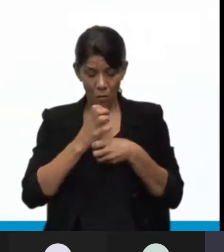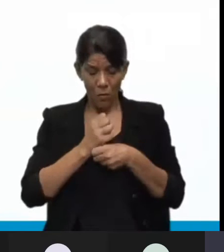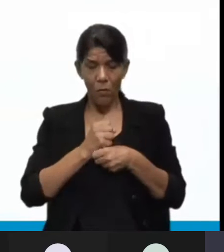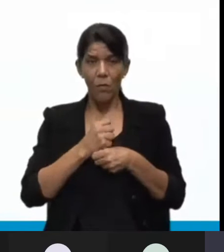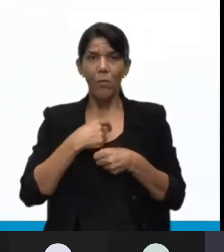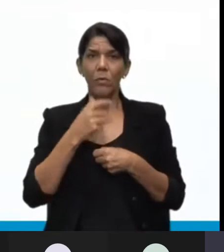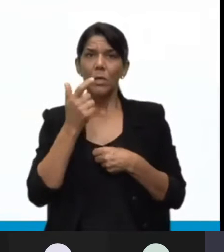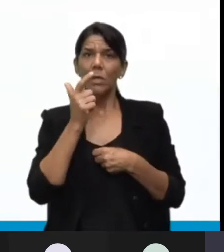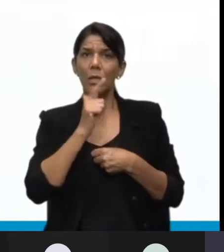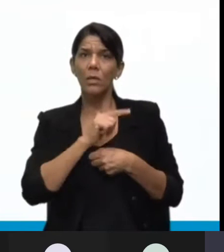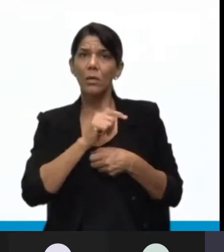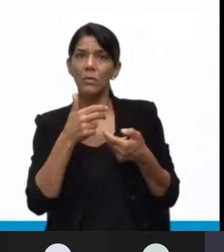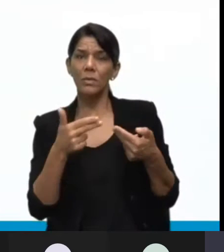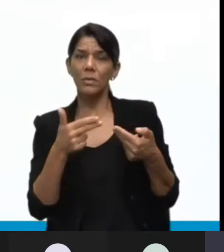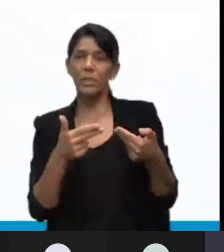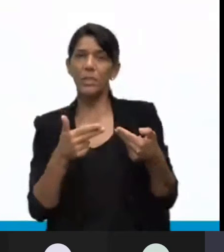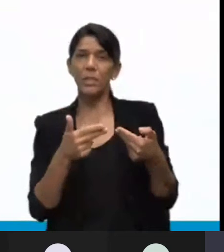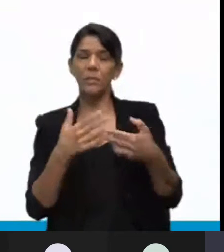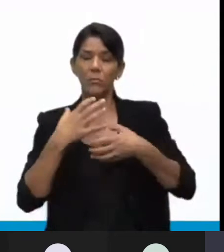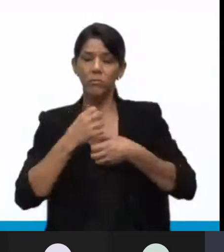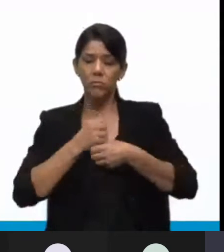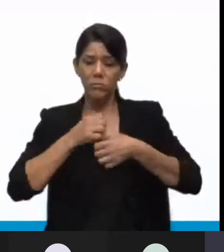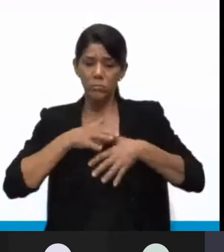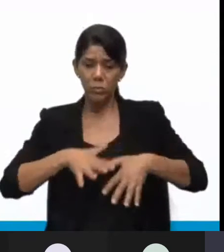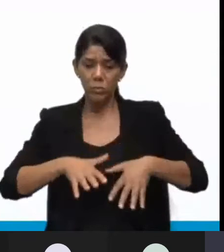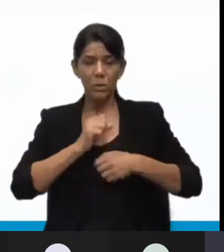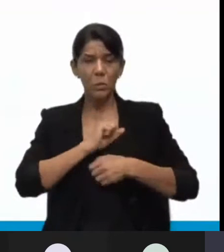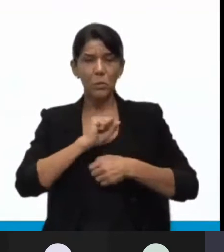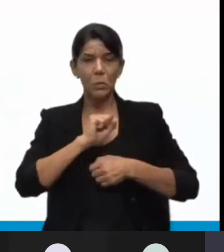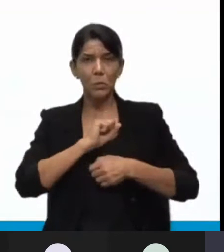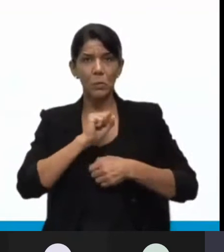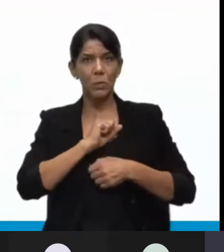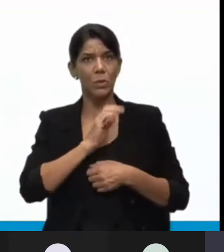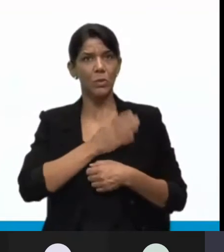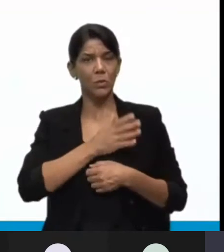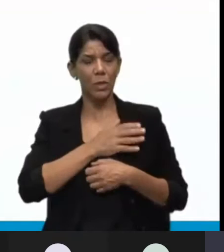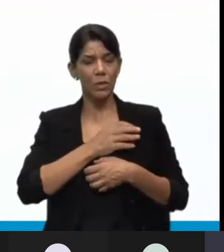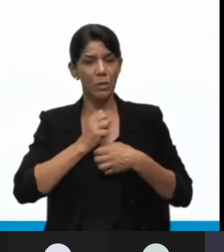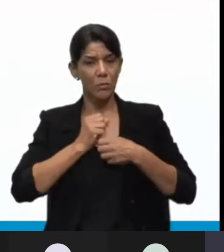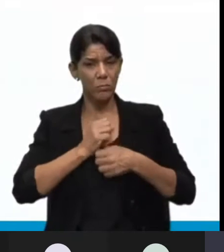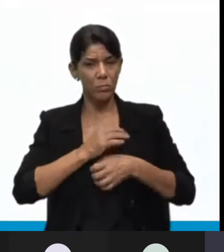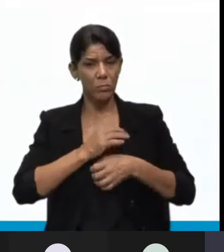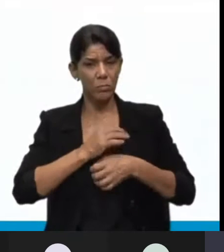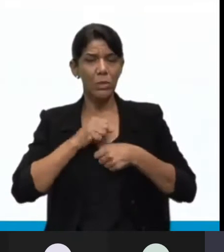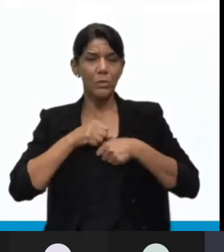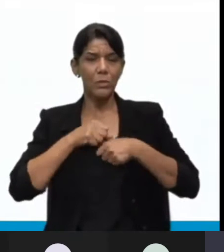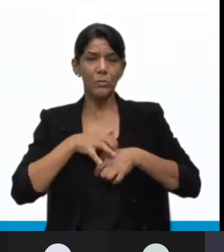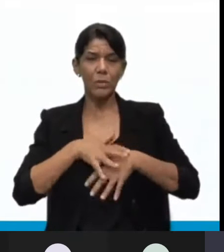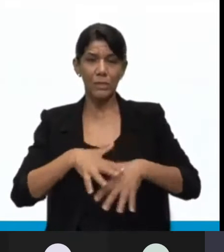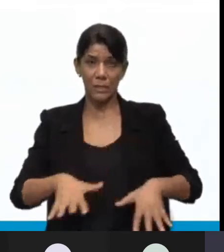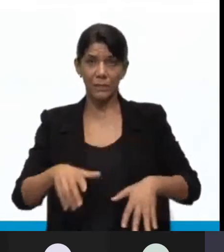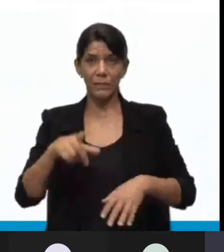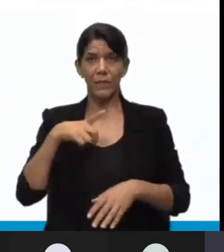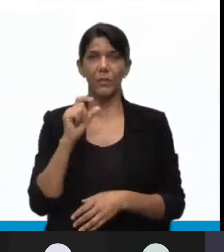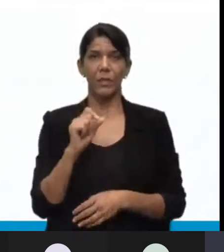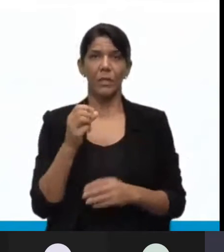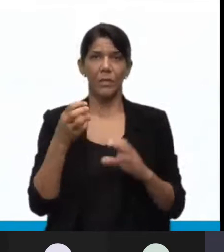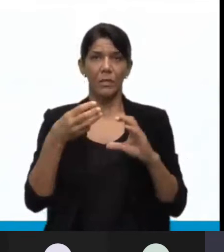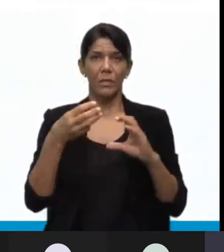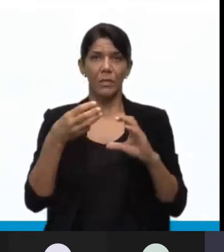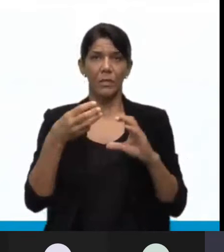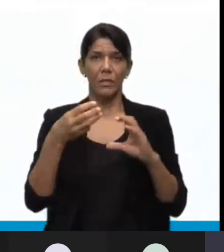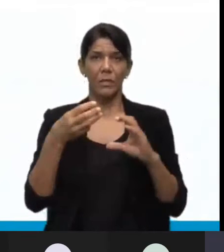vai resultar, né, no bombeamento, no batimento cardíaco e no bombeamento do sangue. Onde que nós temos essas